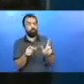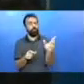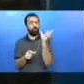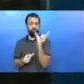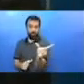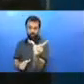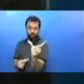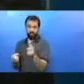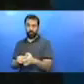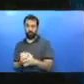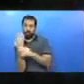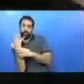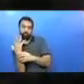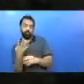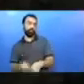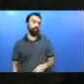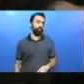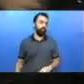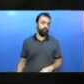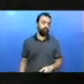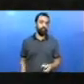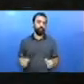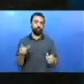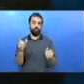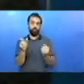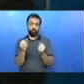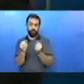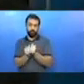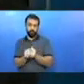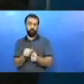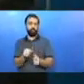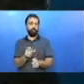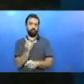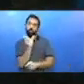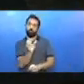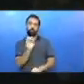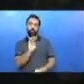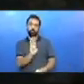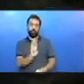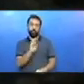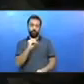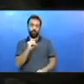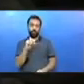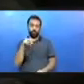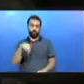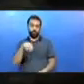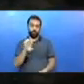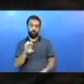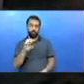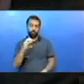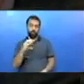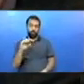as palavras, tá certo? Então nós vamos encontrar a palavra boneco. Para isso eu vou chamar uma ajudante, a família